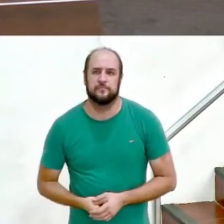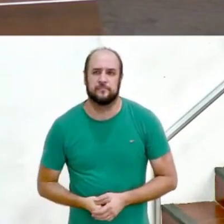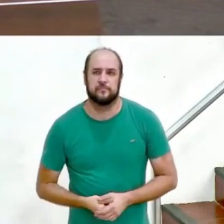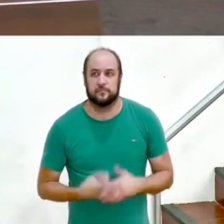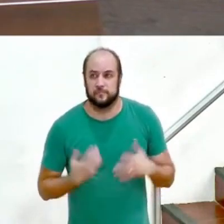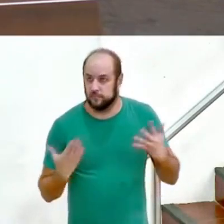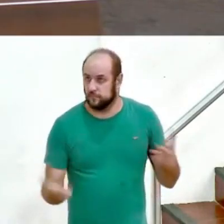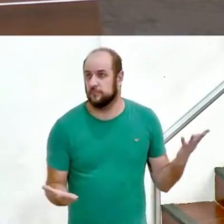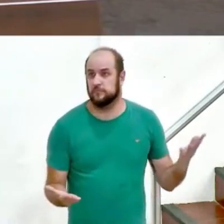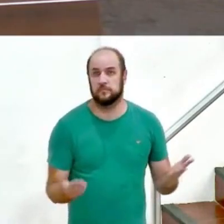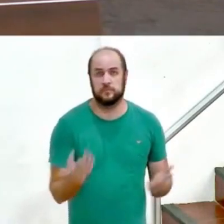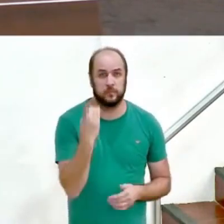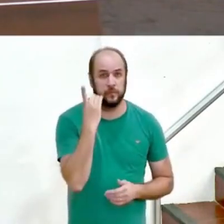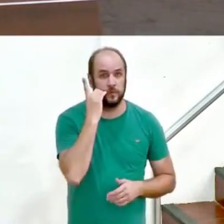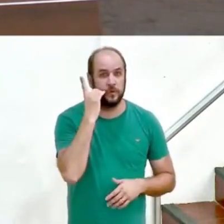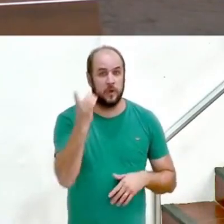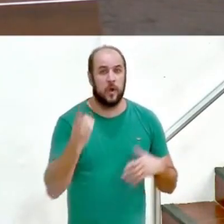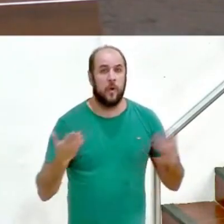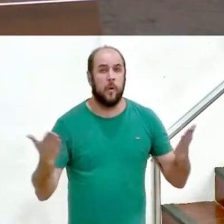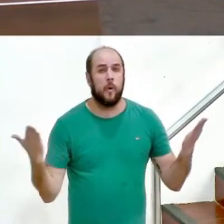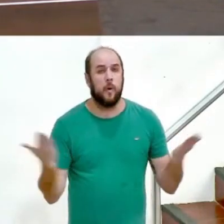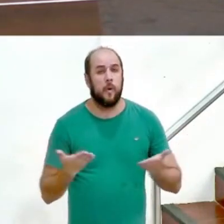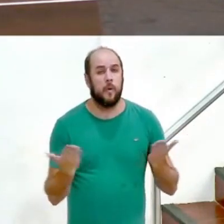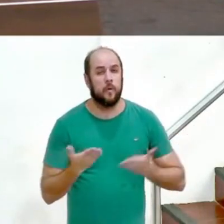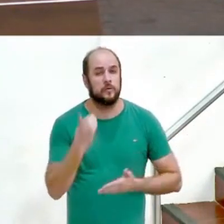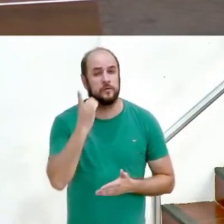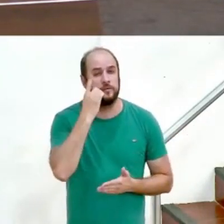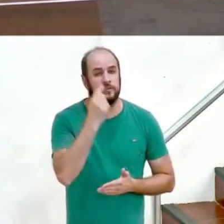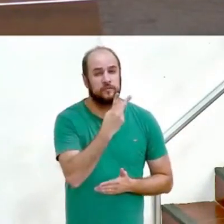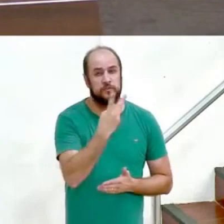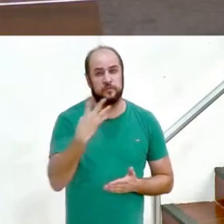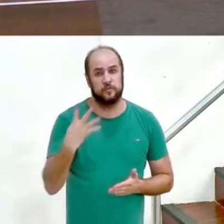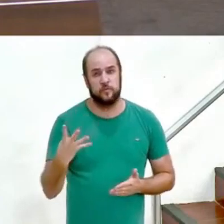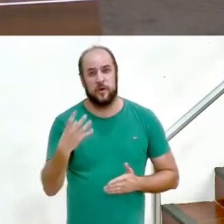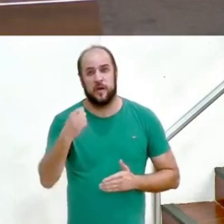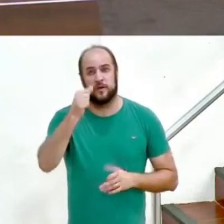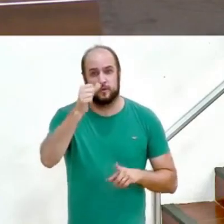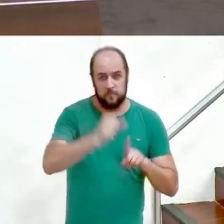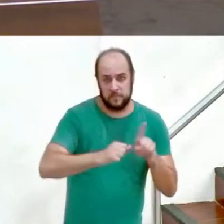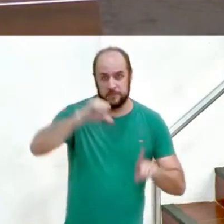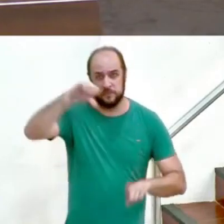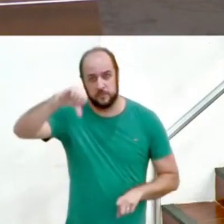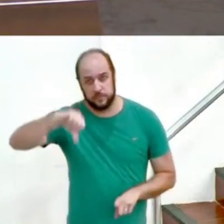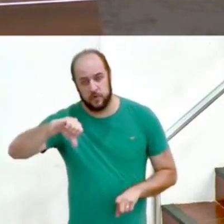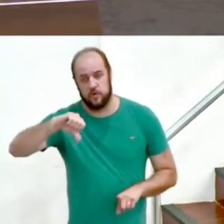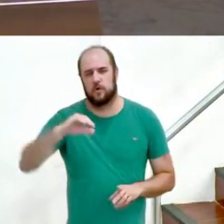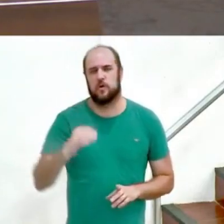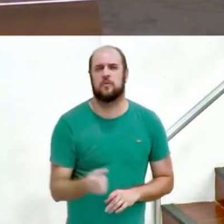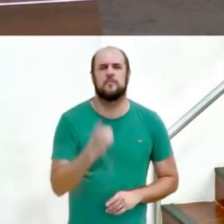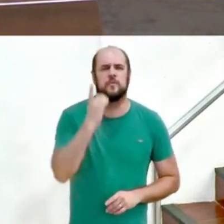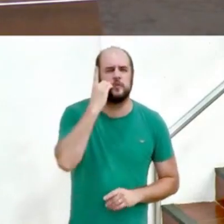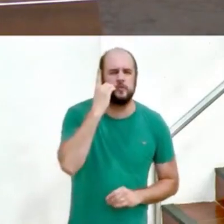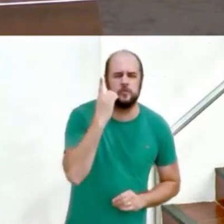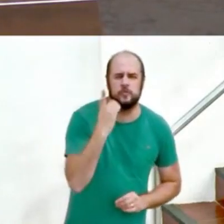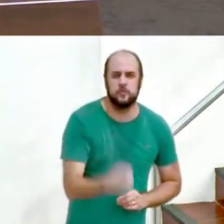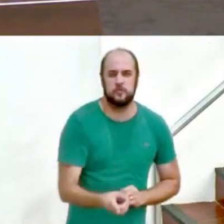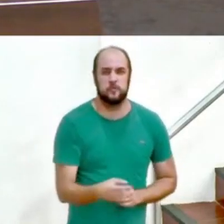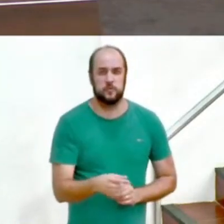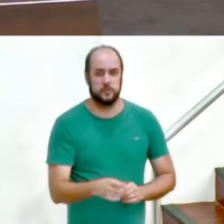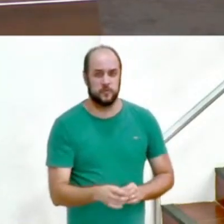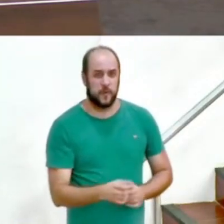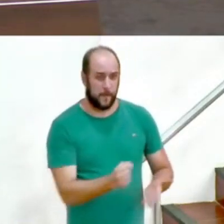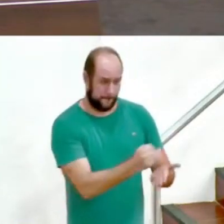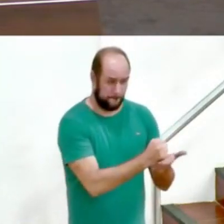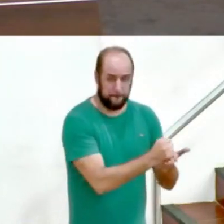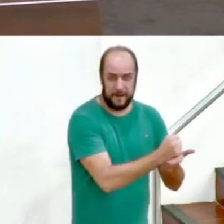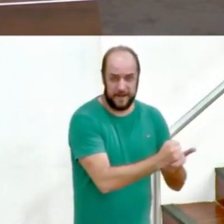Por isso, desde o dia de hoje, desde o 24º dia do 9º mês, desde o dia em que foram lançados os alicerces do